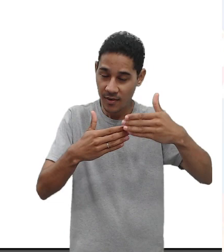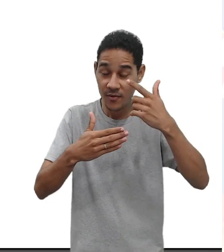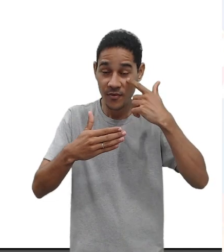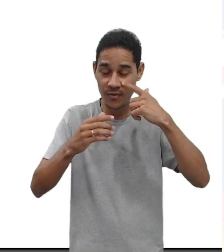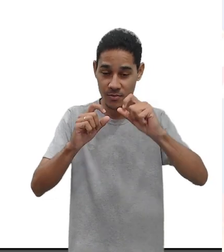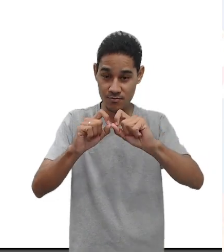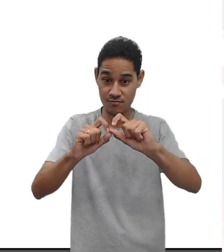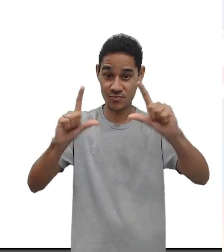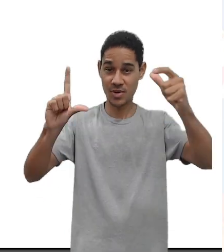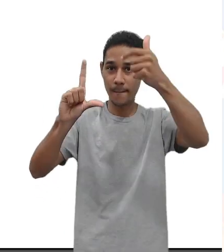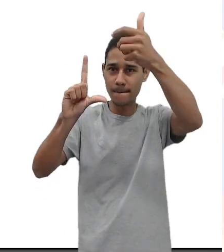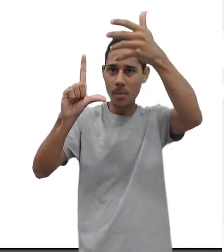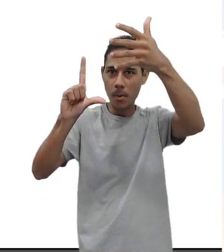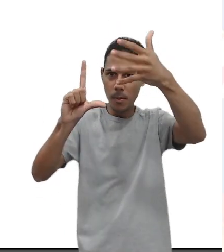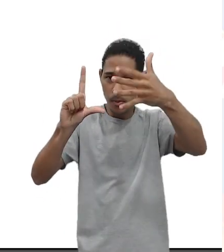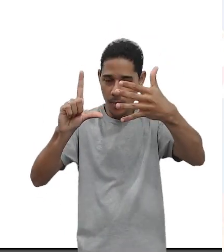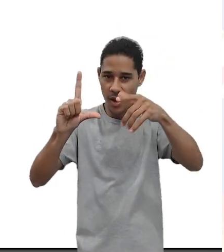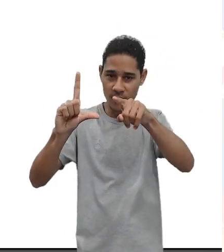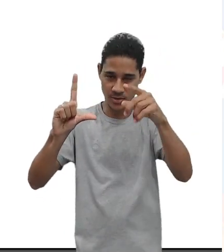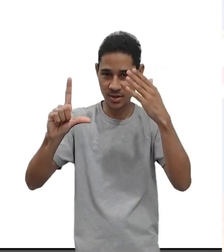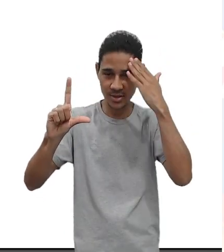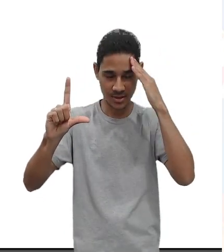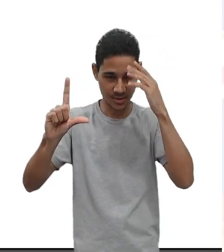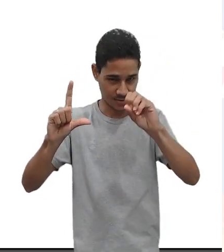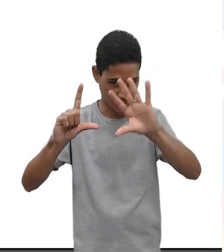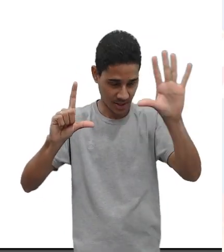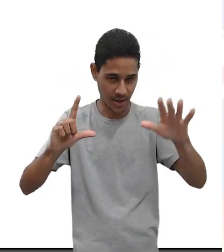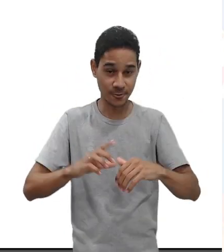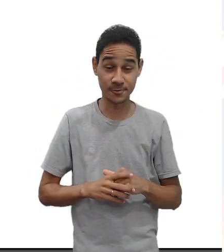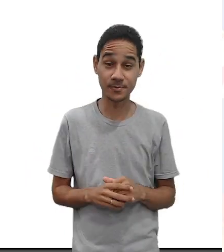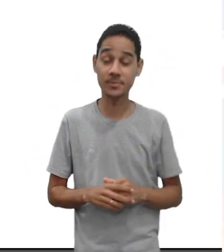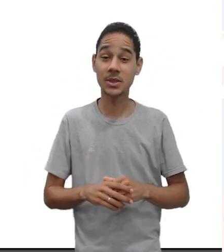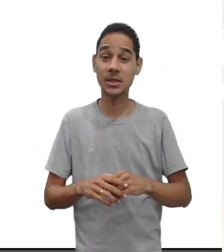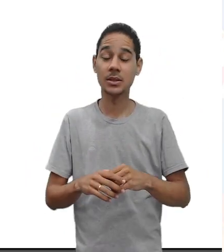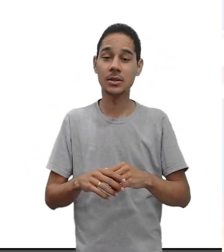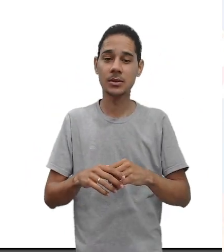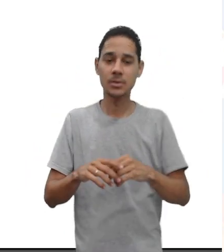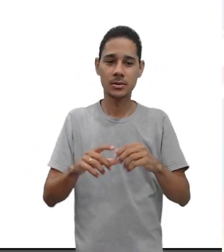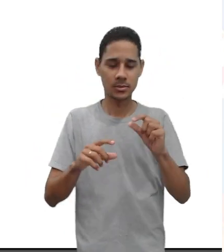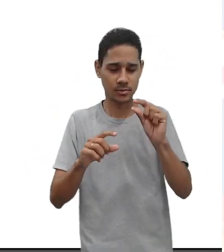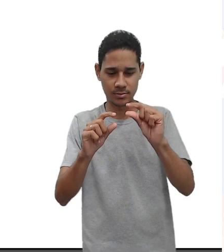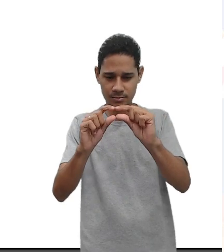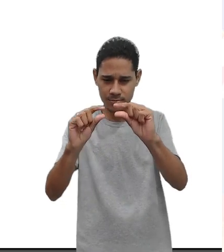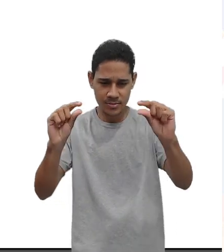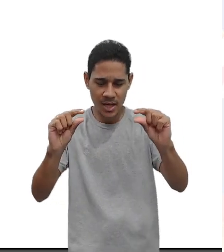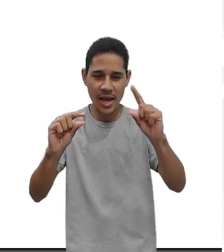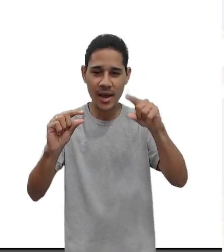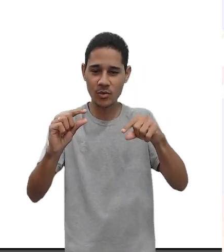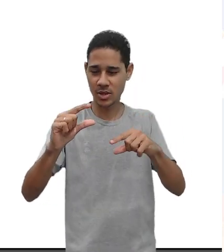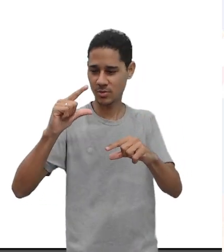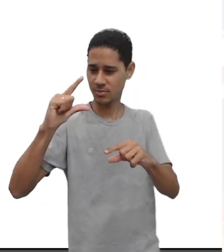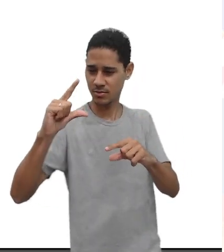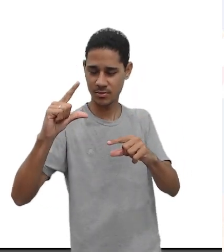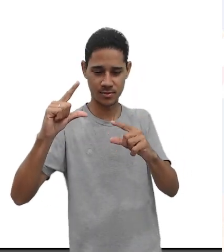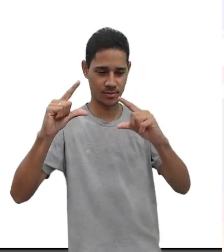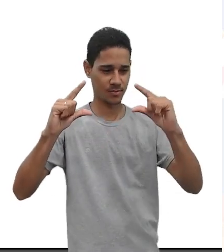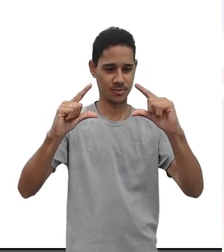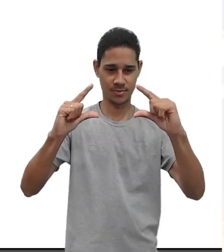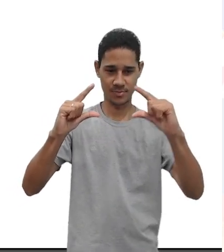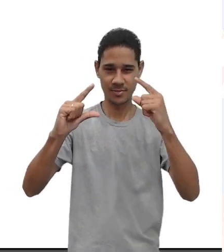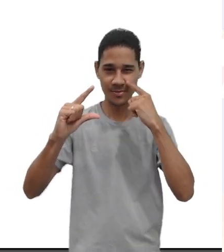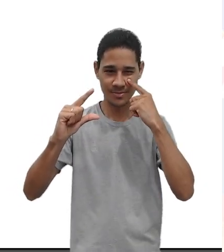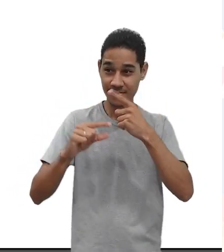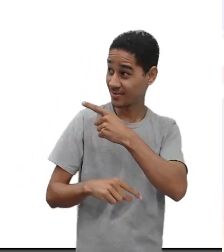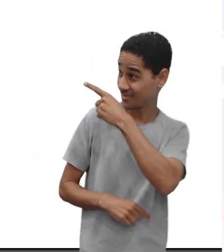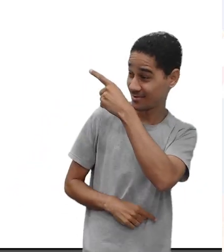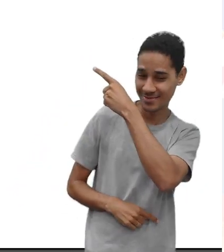código HTML para você na tela, certo? São escritas utilizando sinais de menor e maior, então já fique